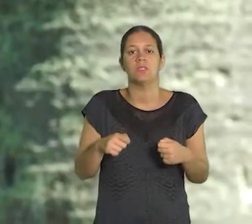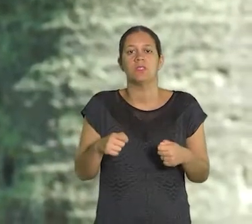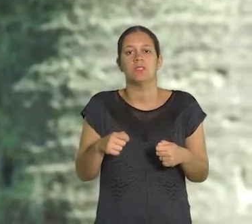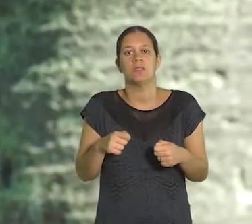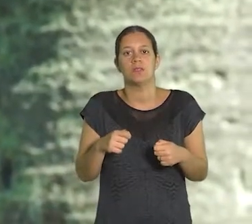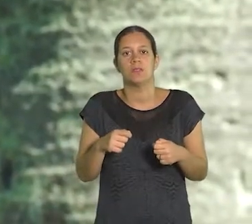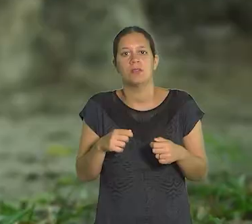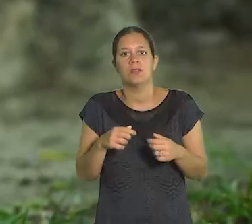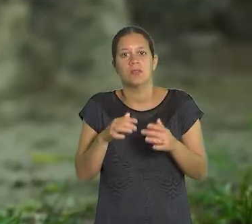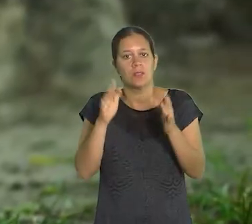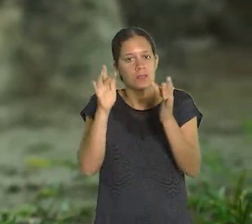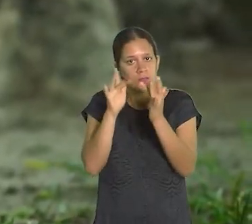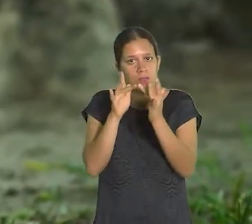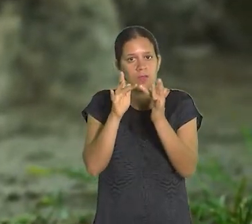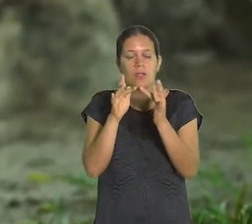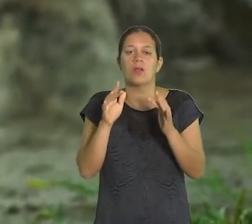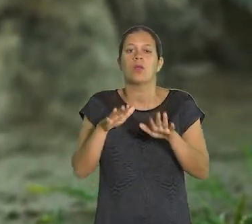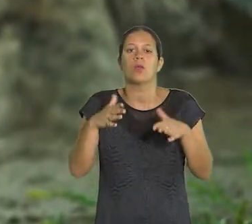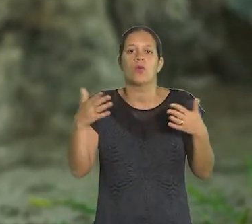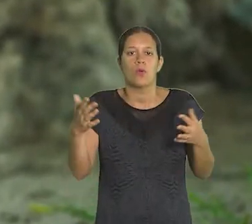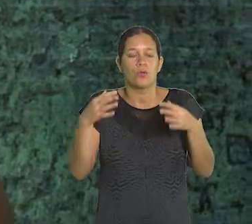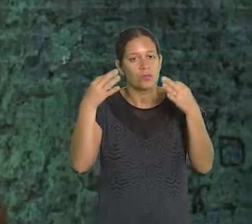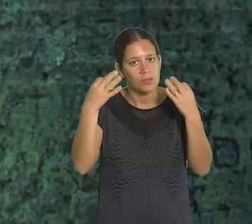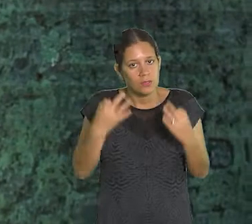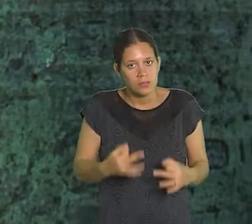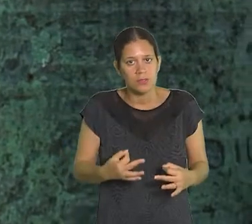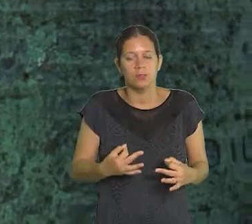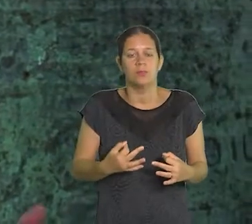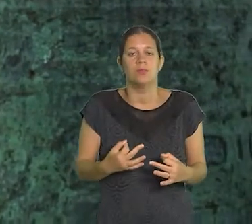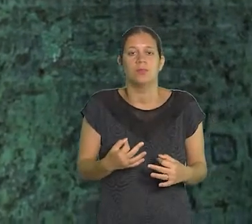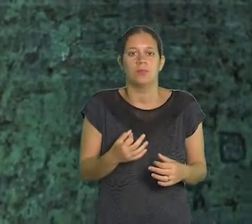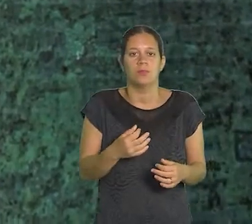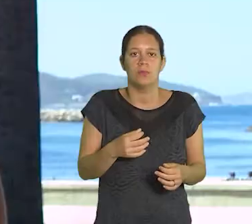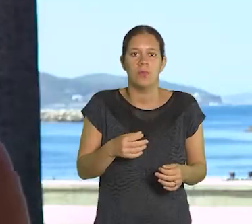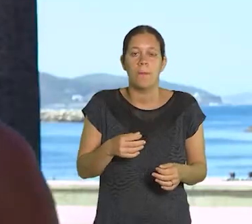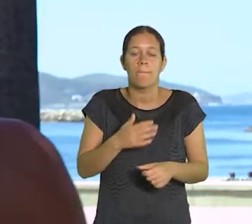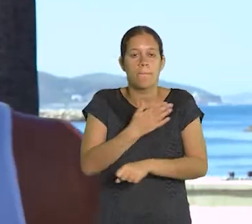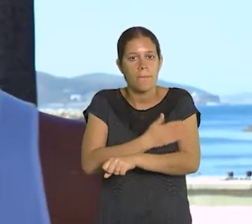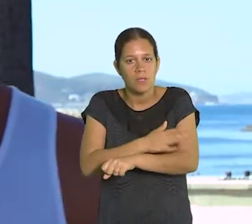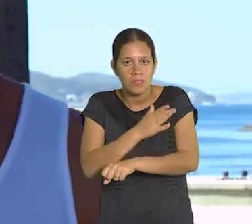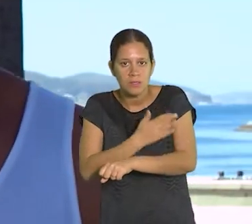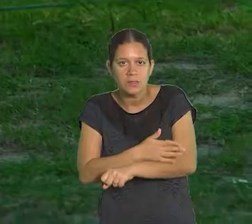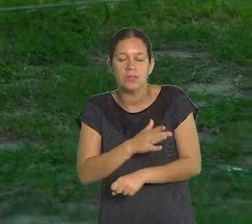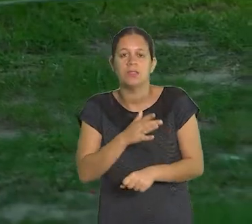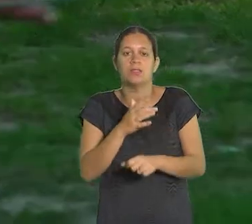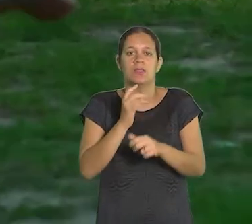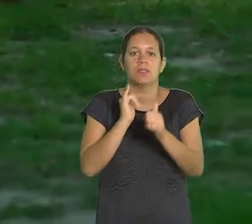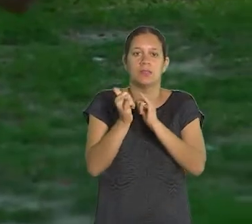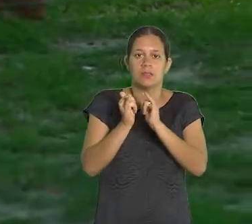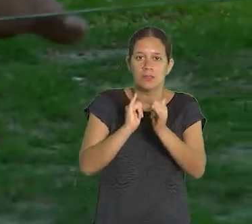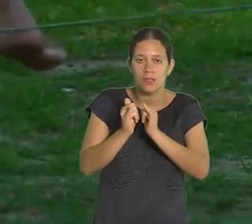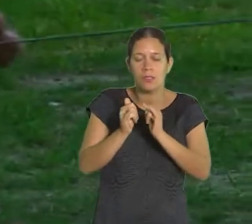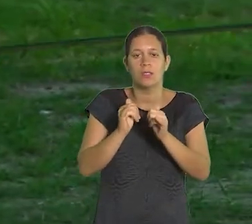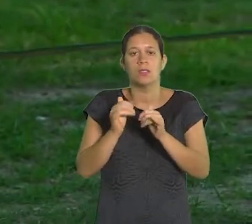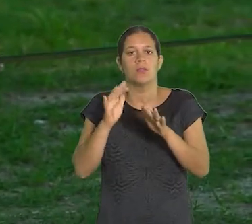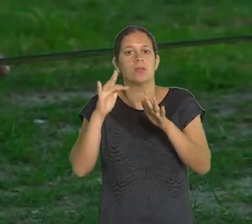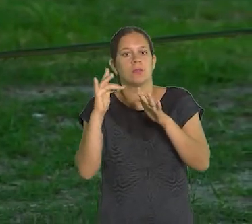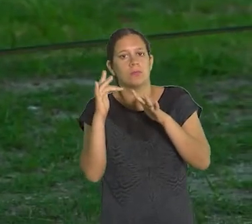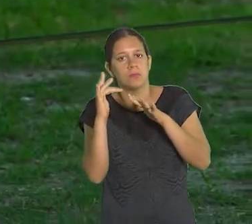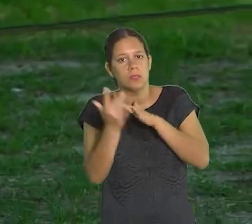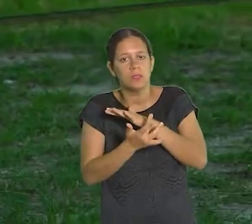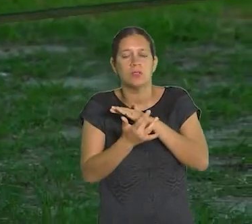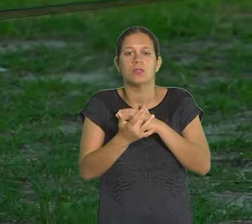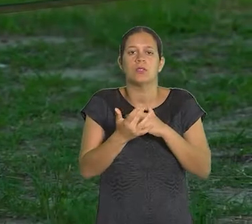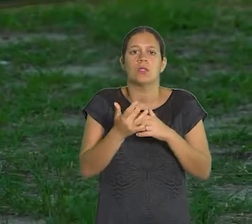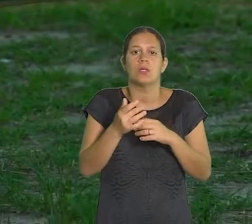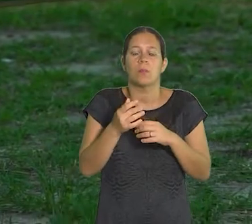certa, a gente precisa se associar e saber quais os lugares de prática. Uma maneira de a gente entrar em contato e saber os locais de prática são através da internet ou de